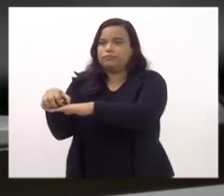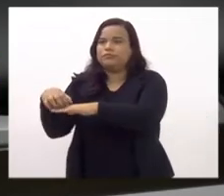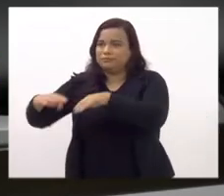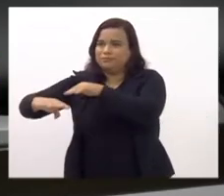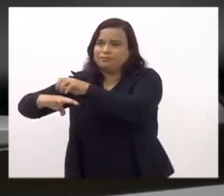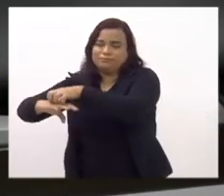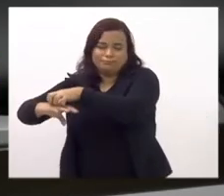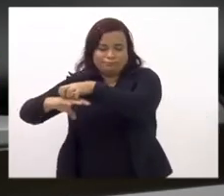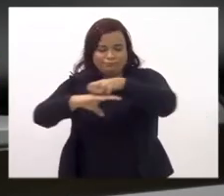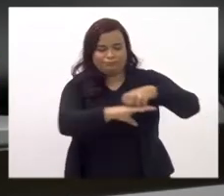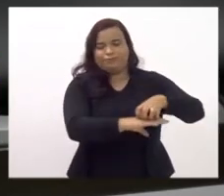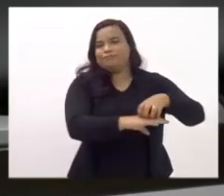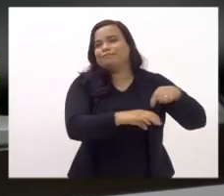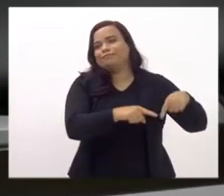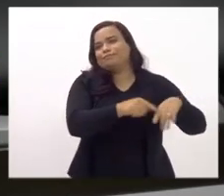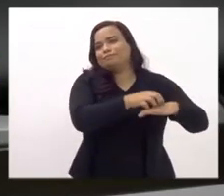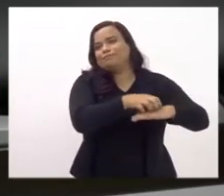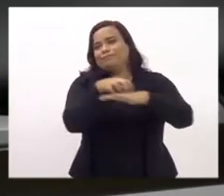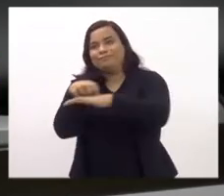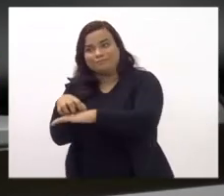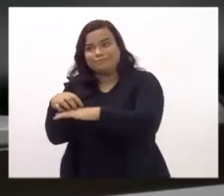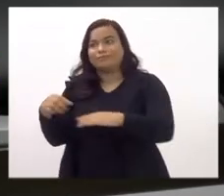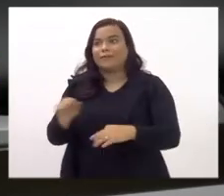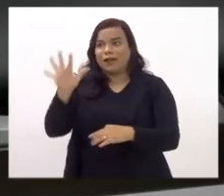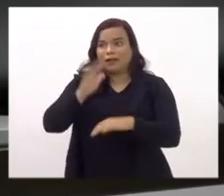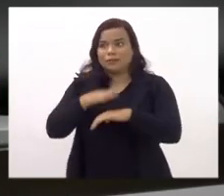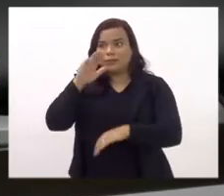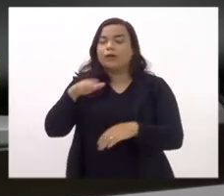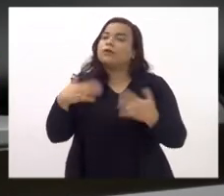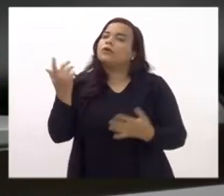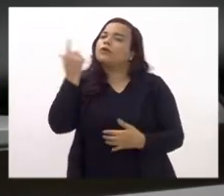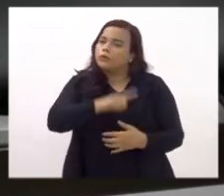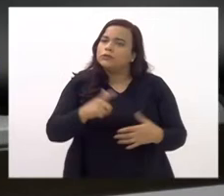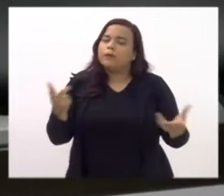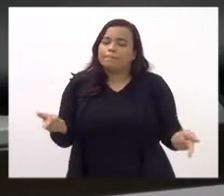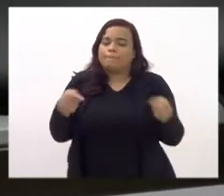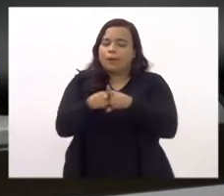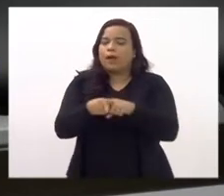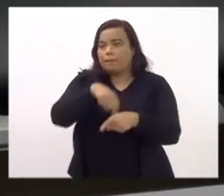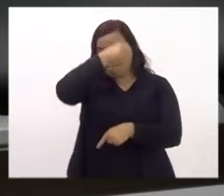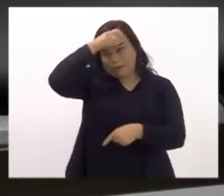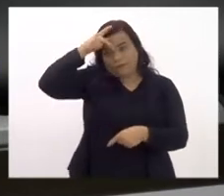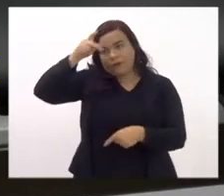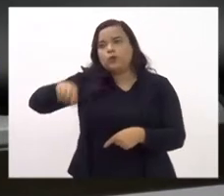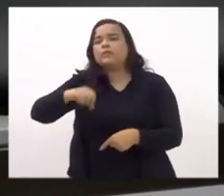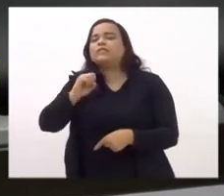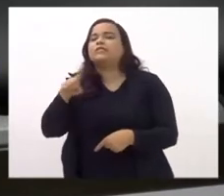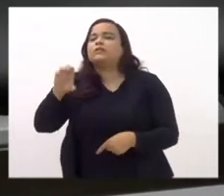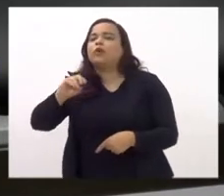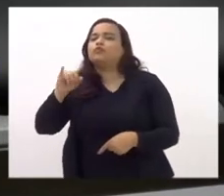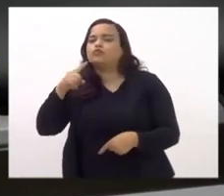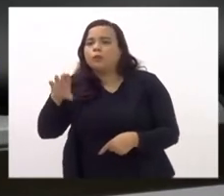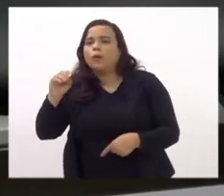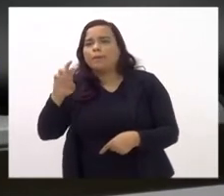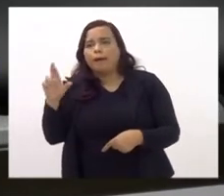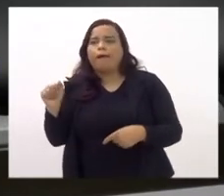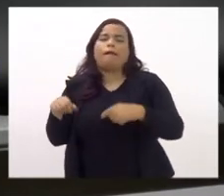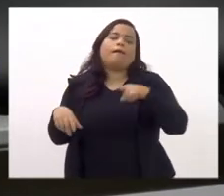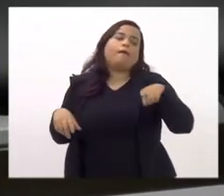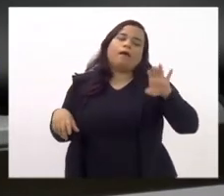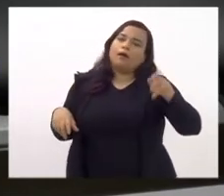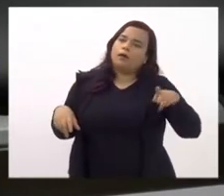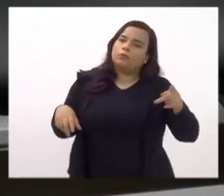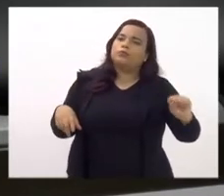Prefeitura de São João da Barra e a Prefeitura de Campos, oferecer algumas vagas para os estudantes que vinham de São João da Barra estudar em